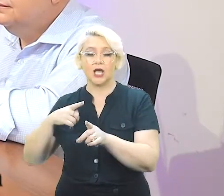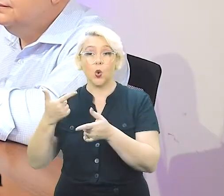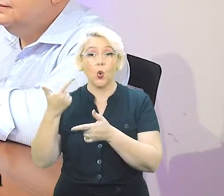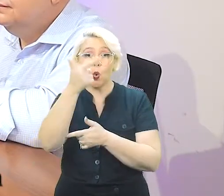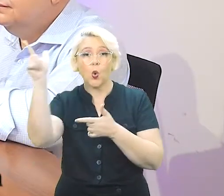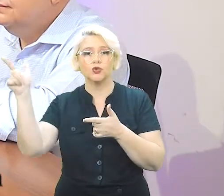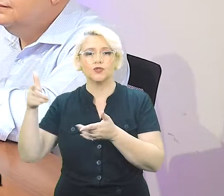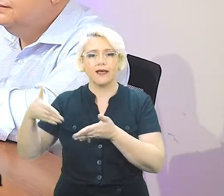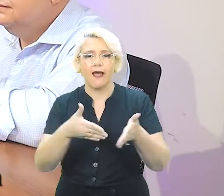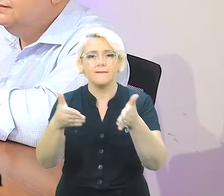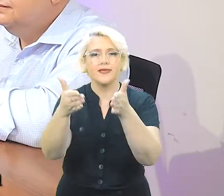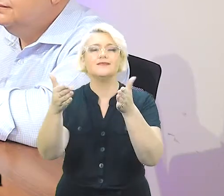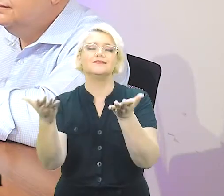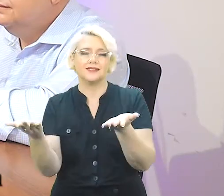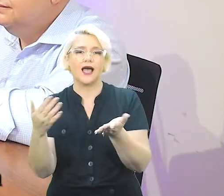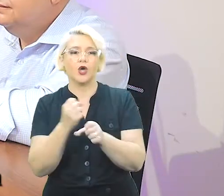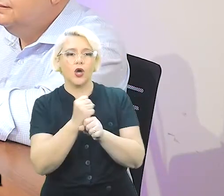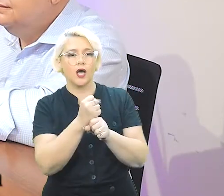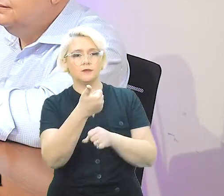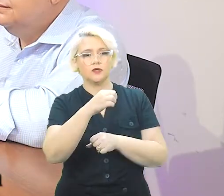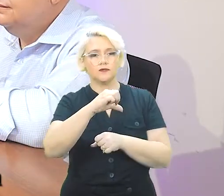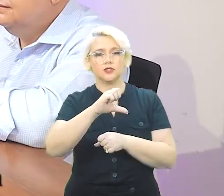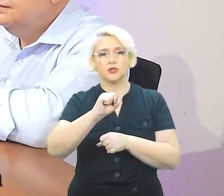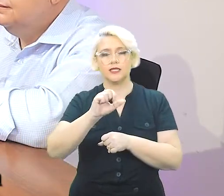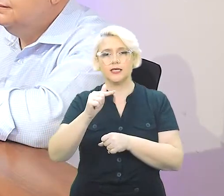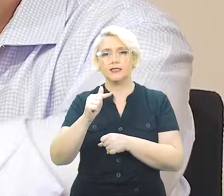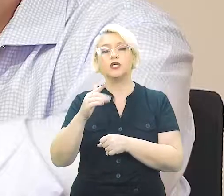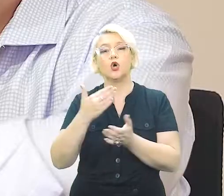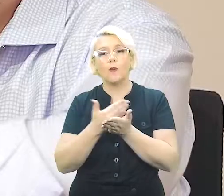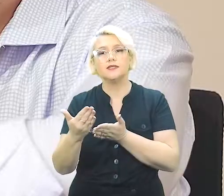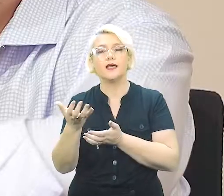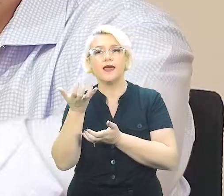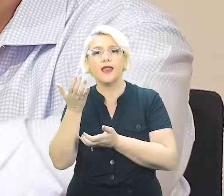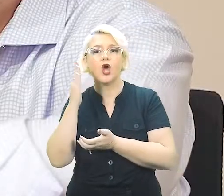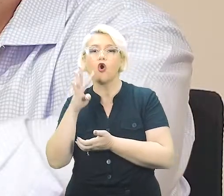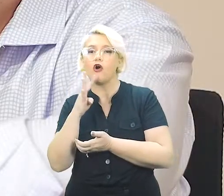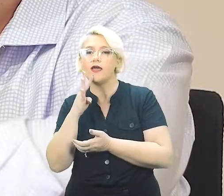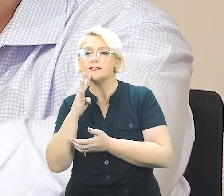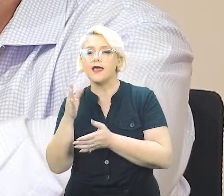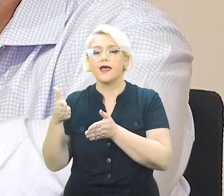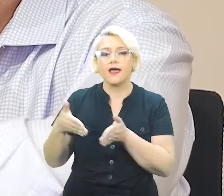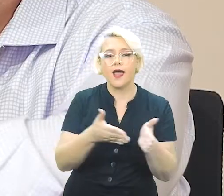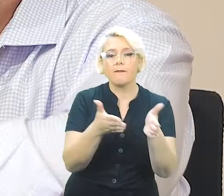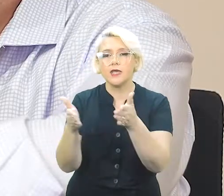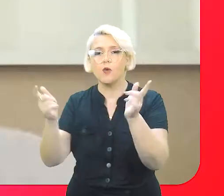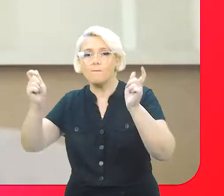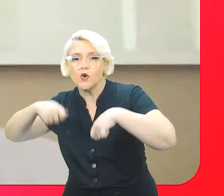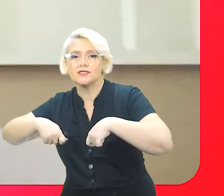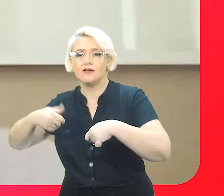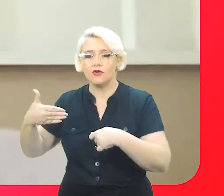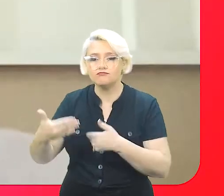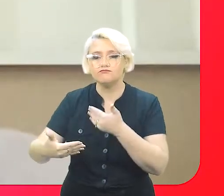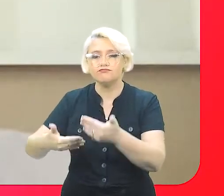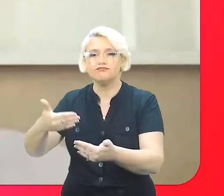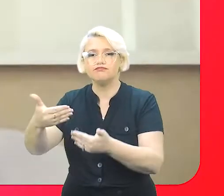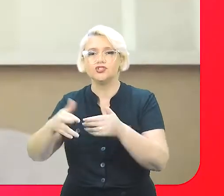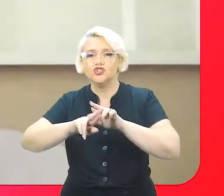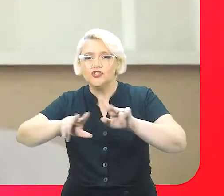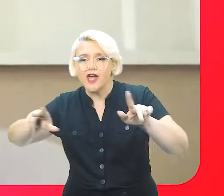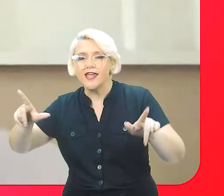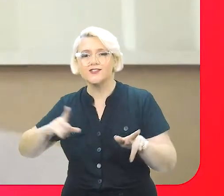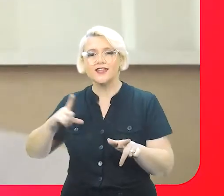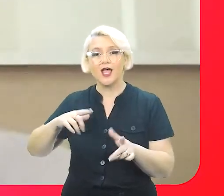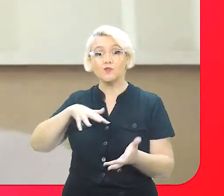A partir de 87 eu comecei a querer conhecer os caminhos diferentes